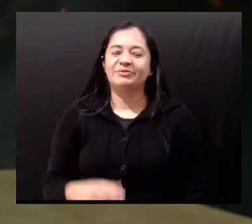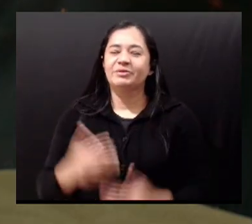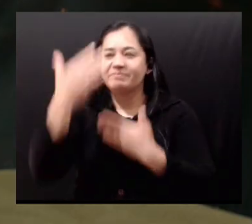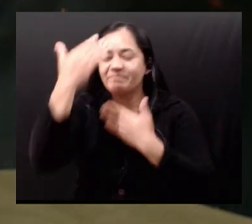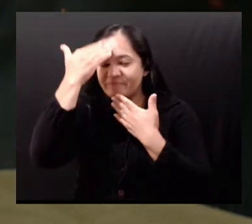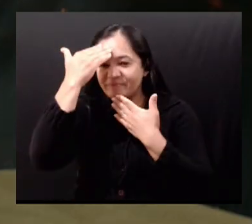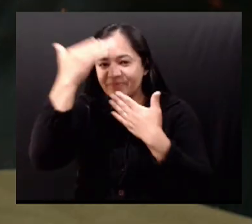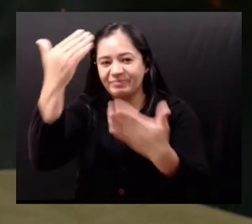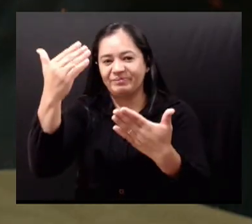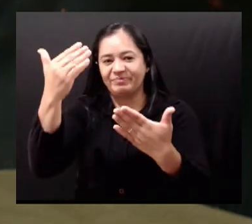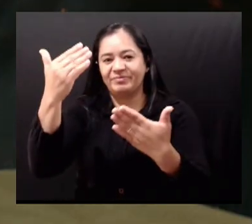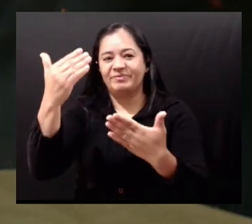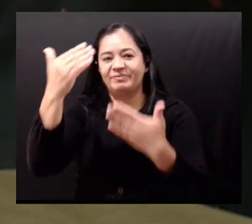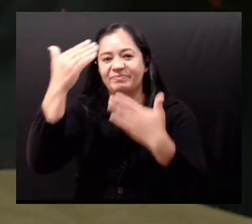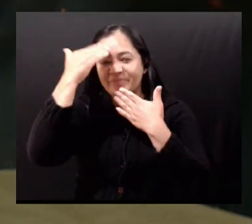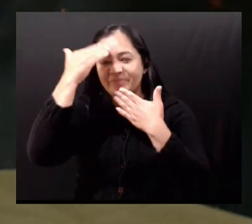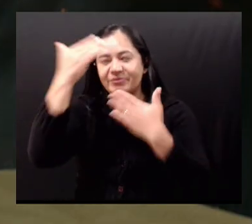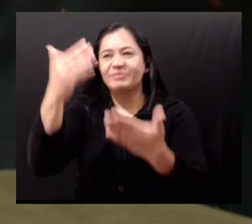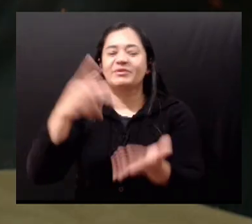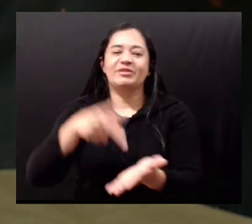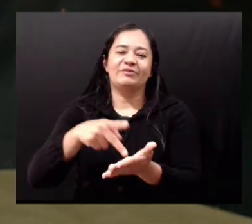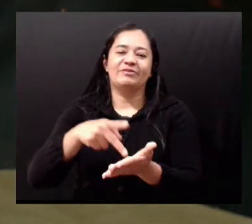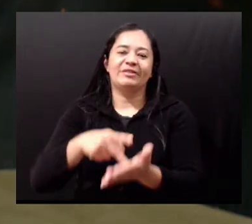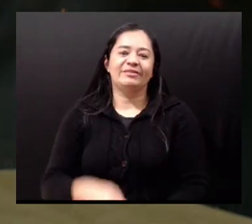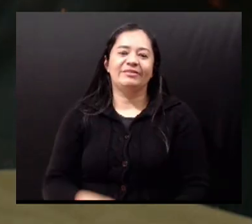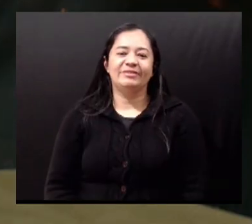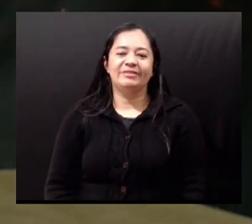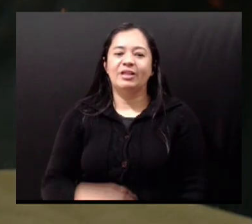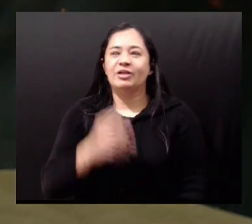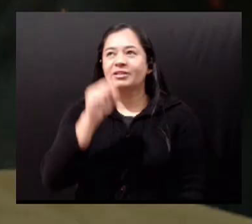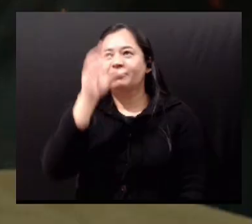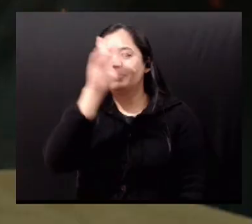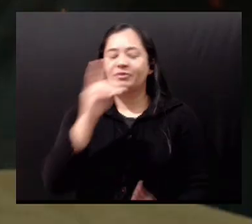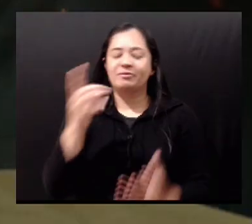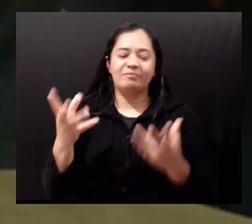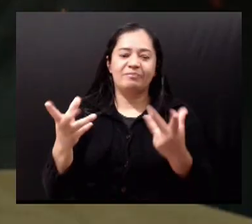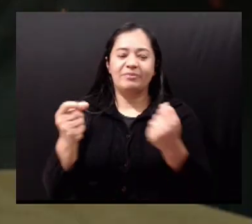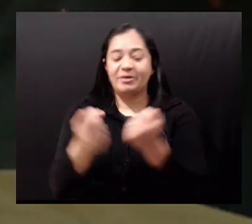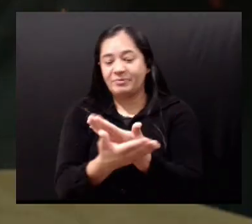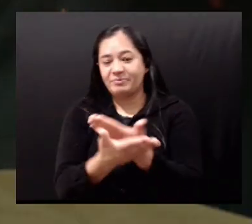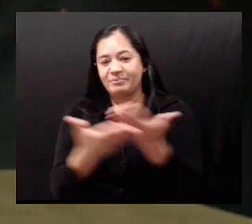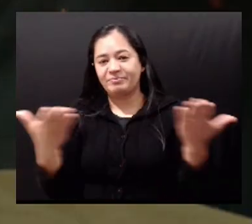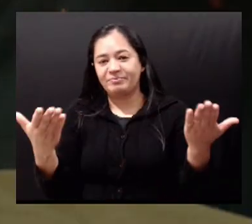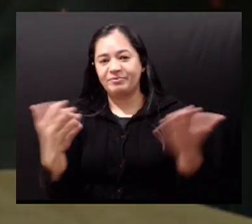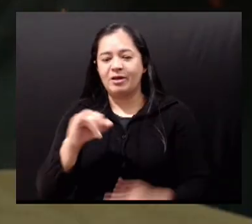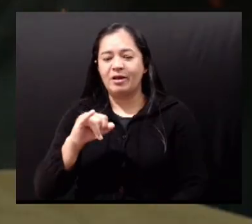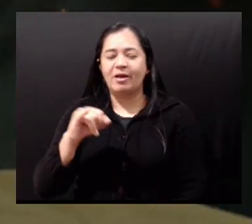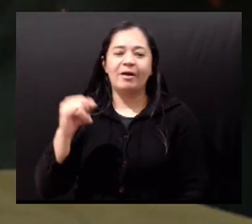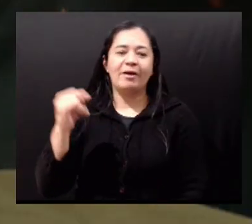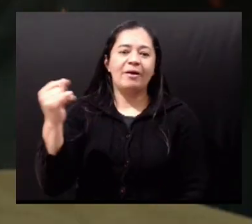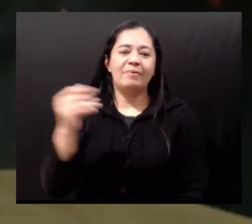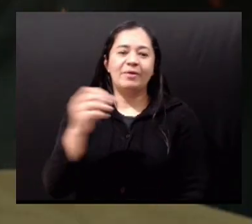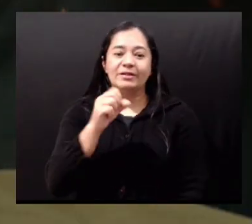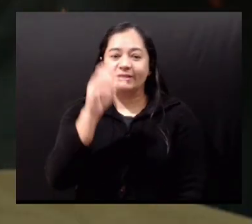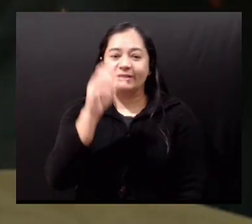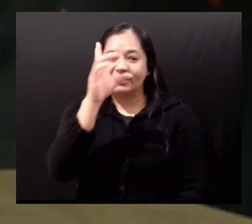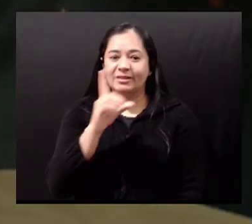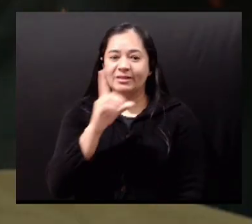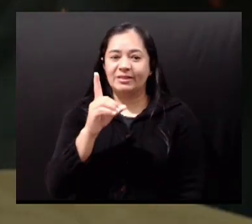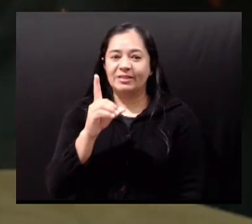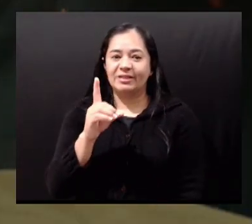obrigada mesmo, gratidão. Um fim de semana maravilhoso para você. Aproveita o final de semana e